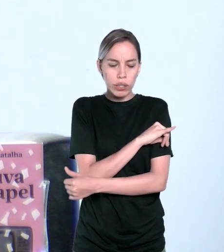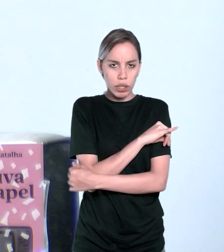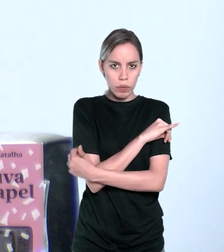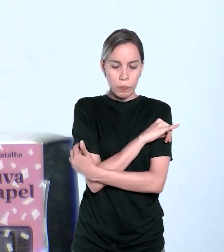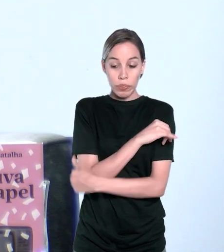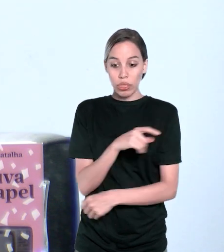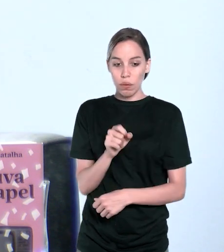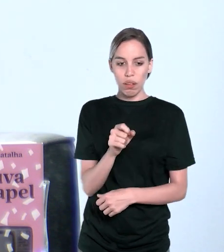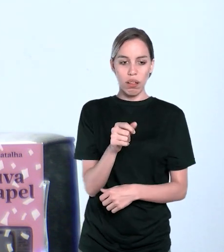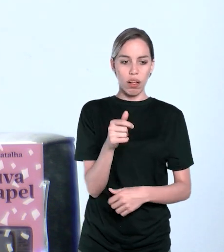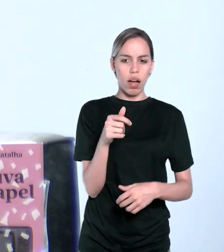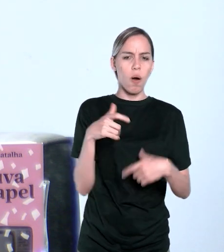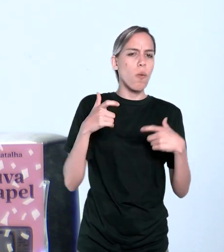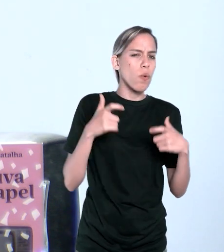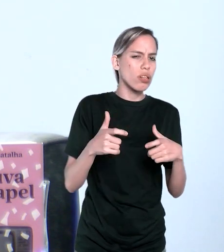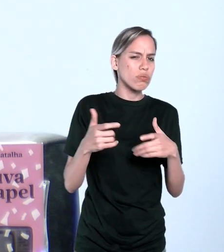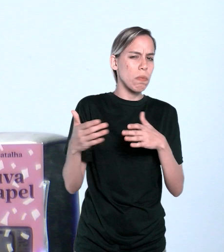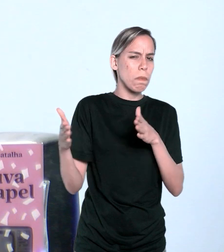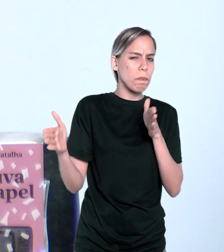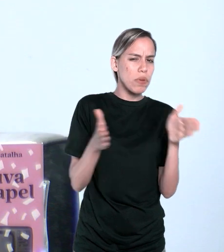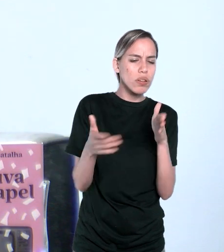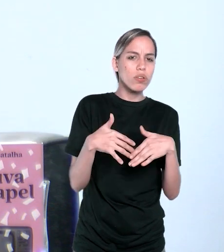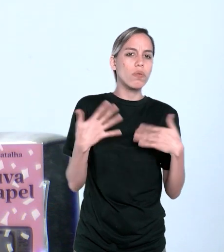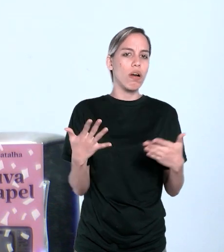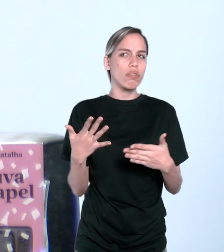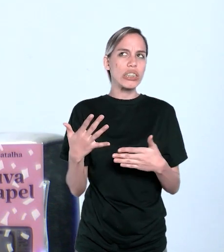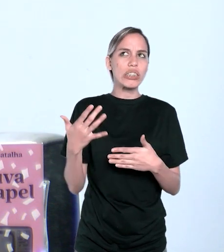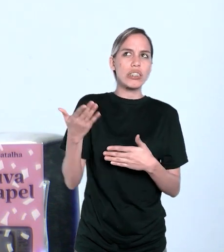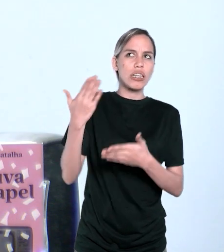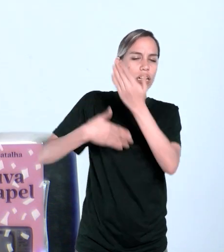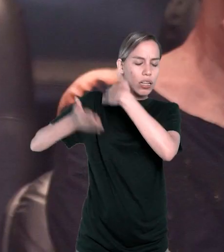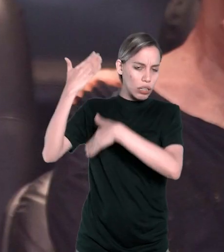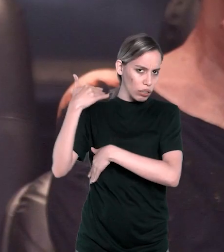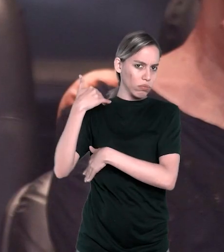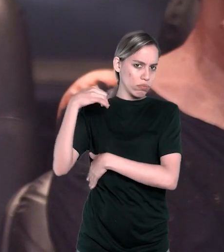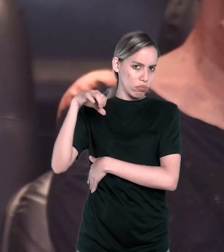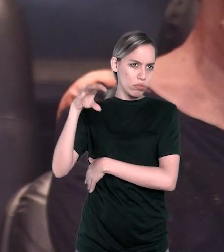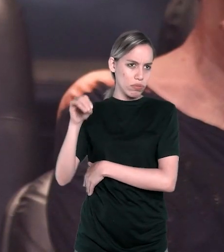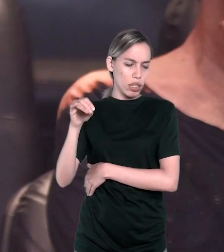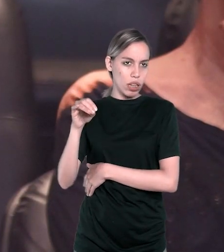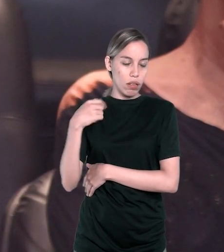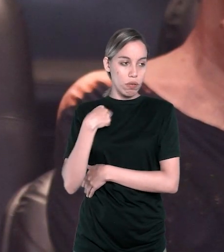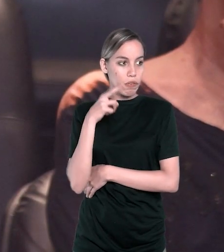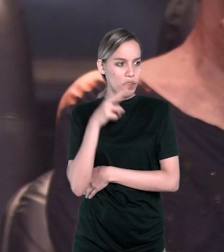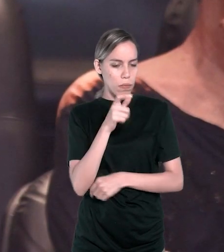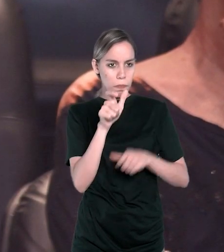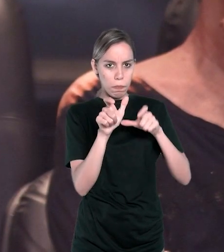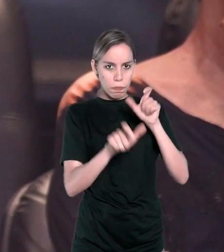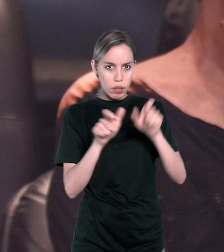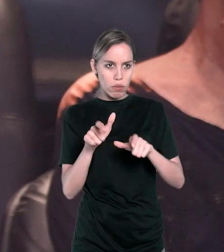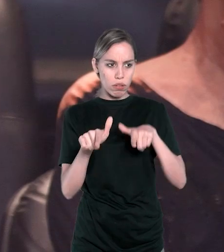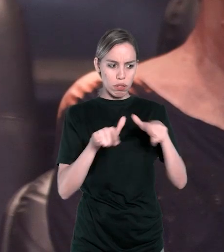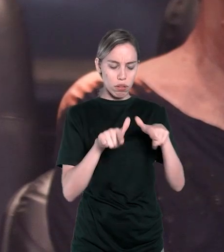90, que eram pessoas que estavam fazendo isso há 10, há 20 anos, e eu, uau, como é que essas pessoas conseguem lidar? Na